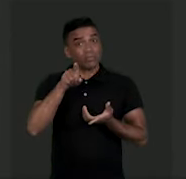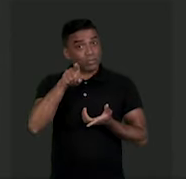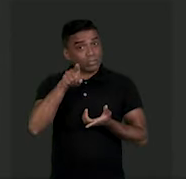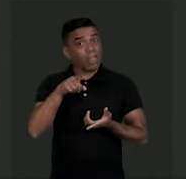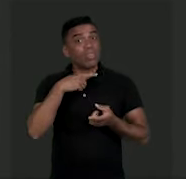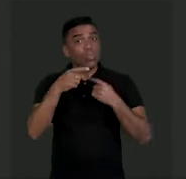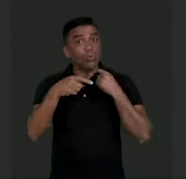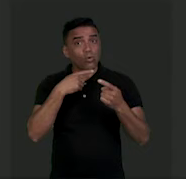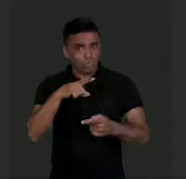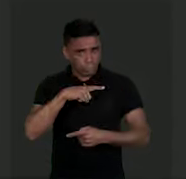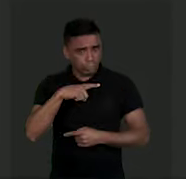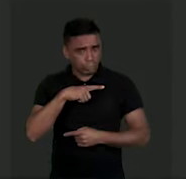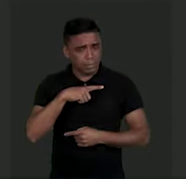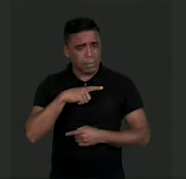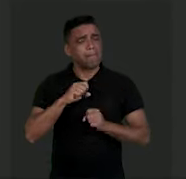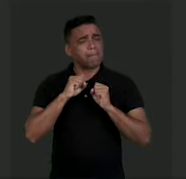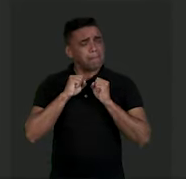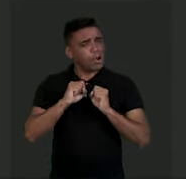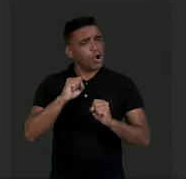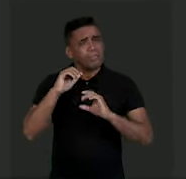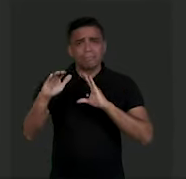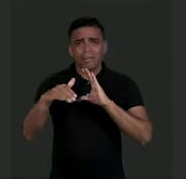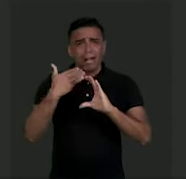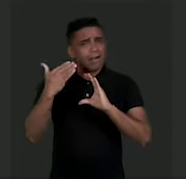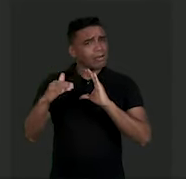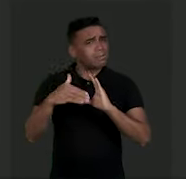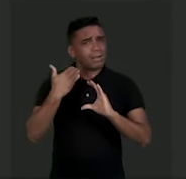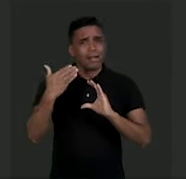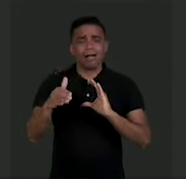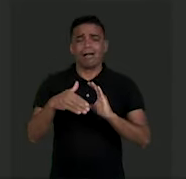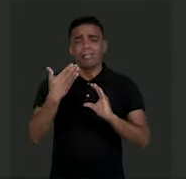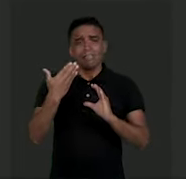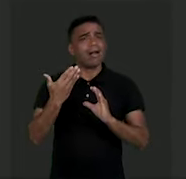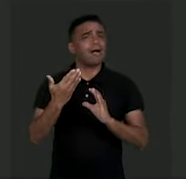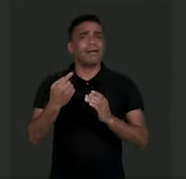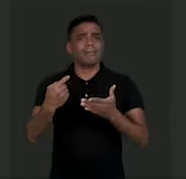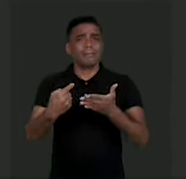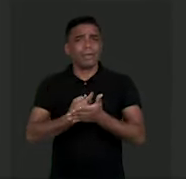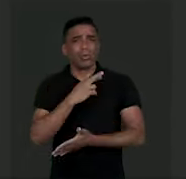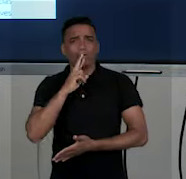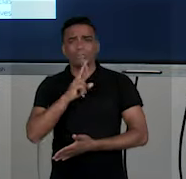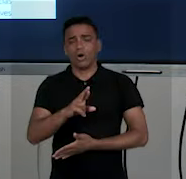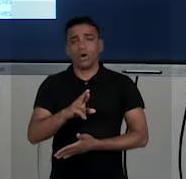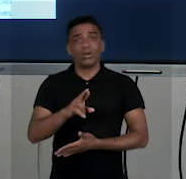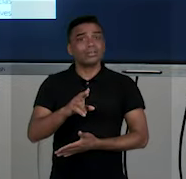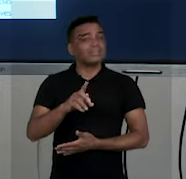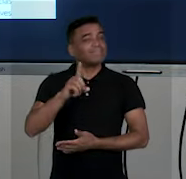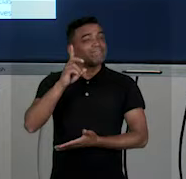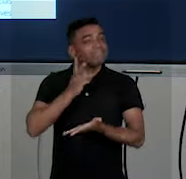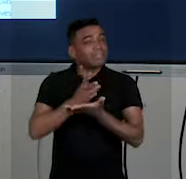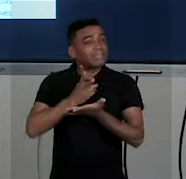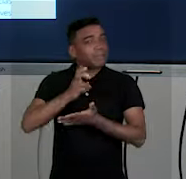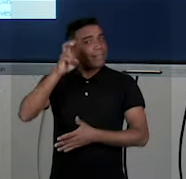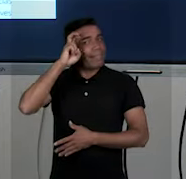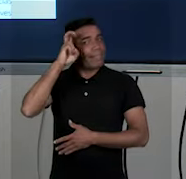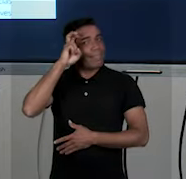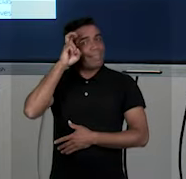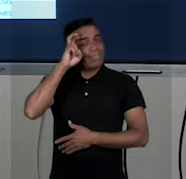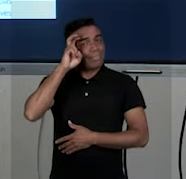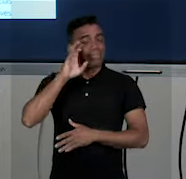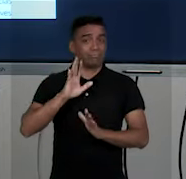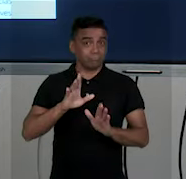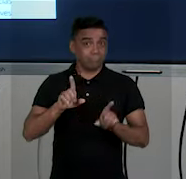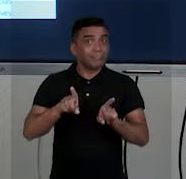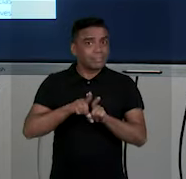ainda ficou com alguma dúvida, vocês podem nos encontrar, né, no Tira Dúvidas toda quinta-feira ao vivo. E caso vocês